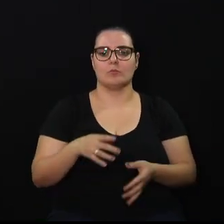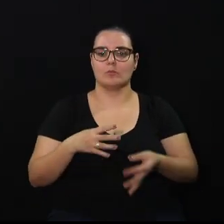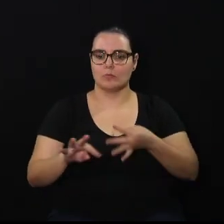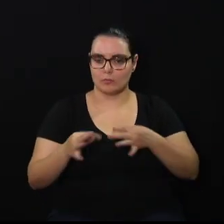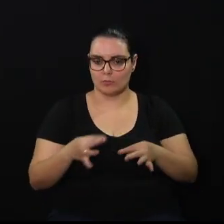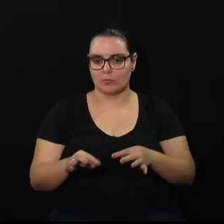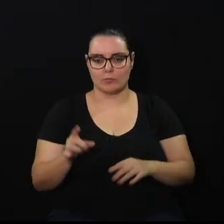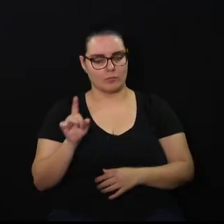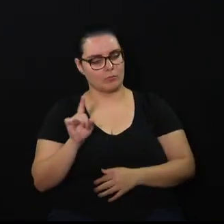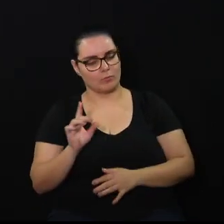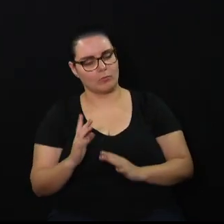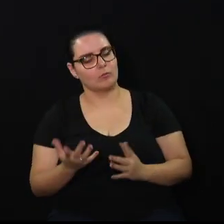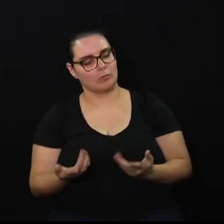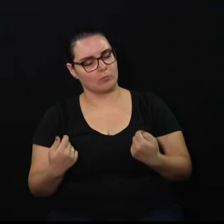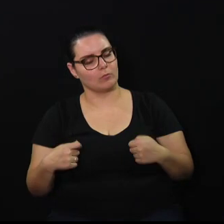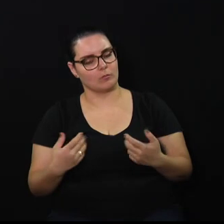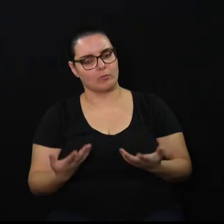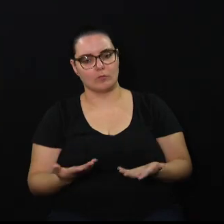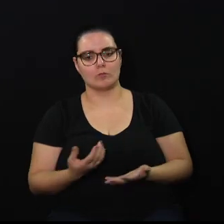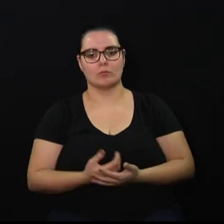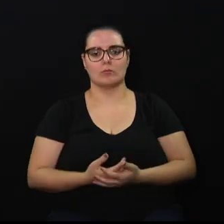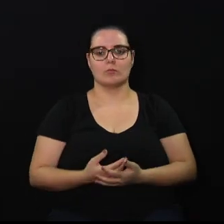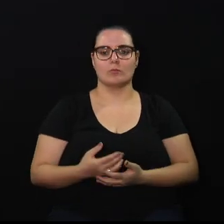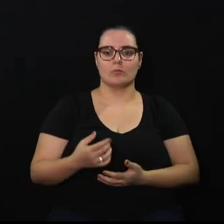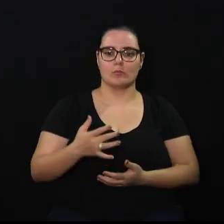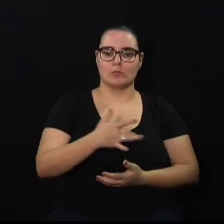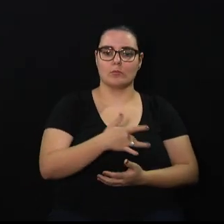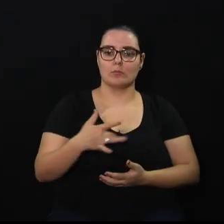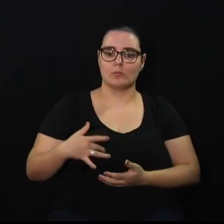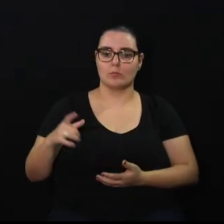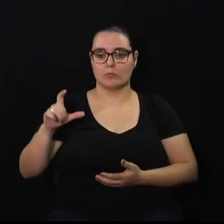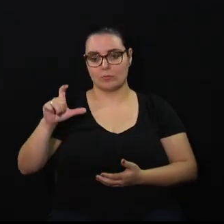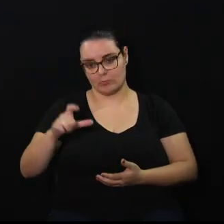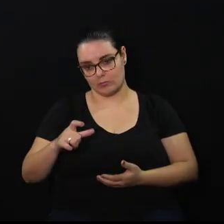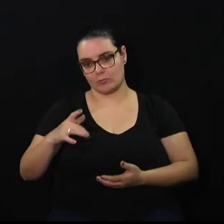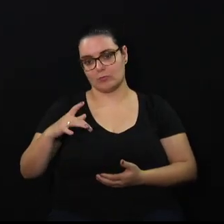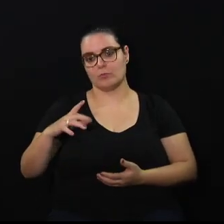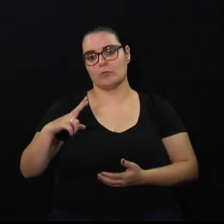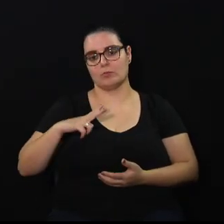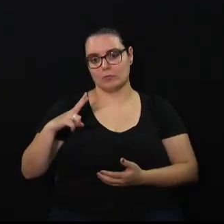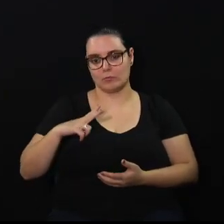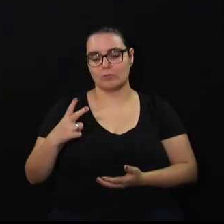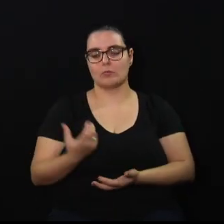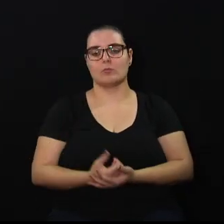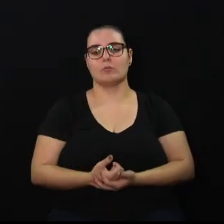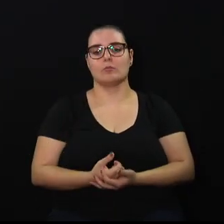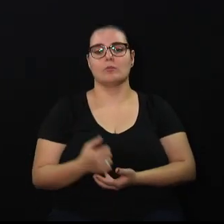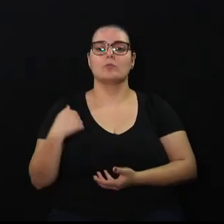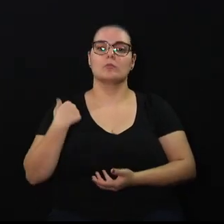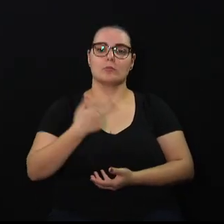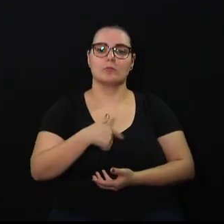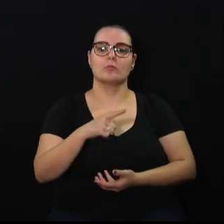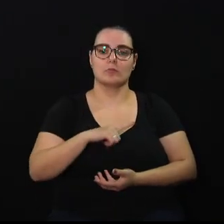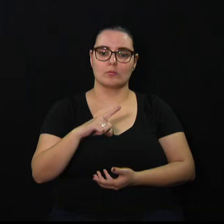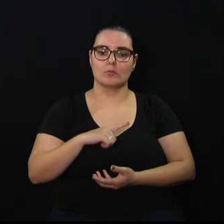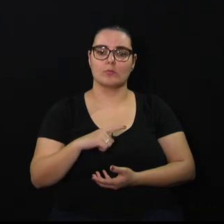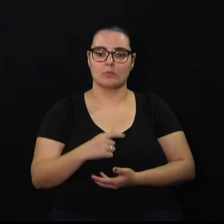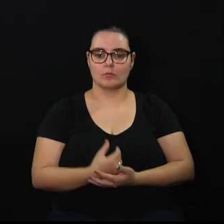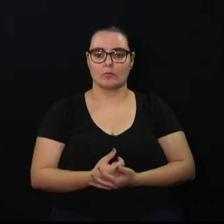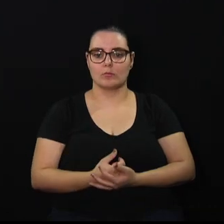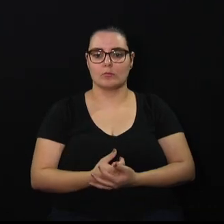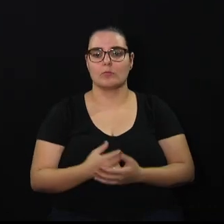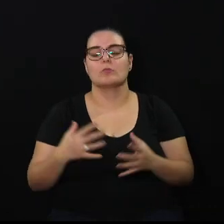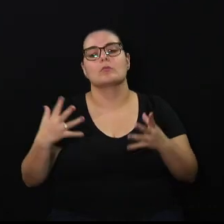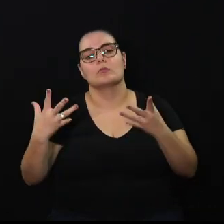caso do da saúde privada é o plano de saúde no caso é nós temos também além dessas de